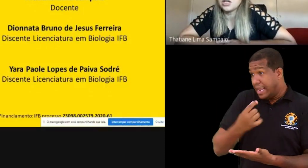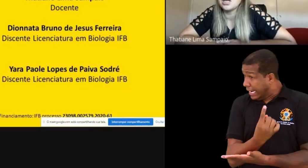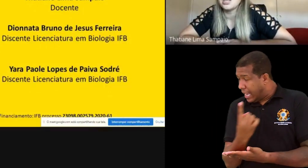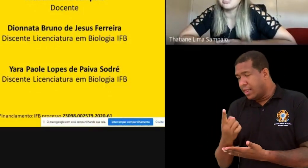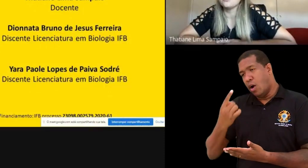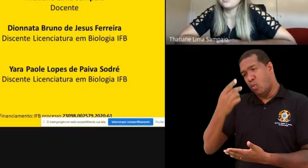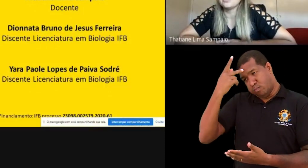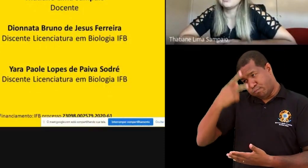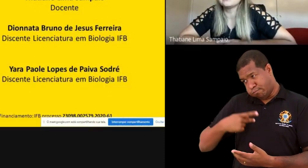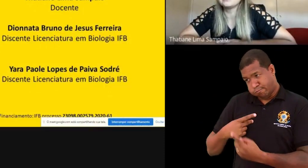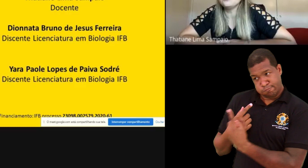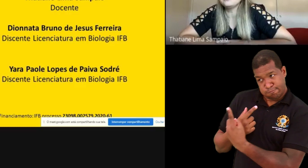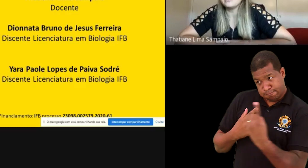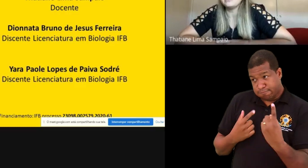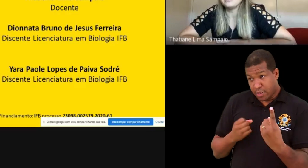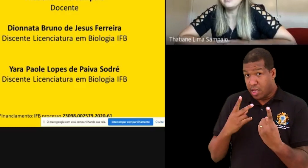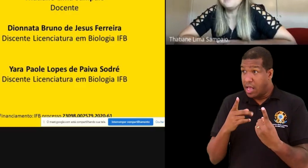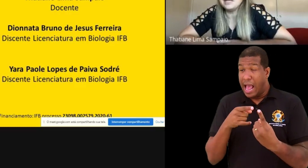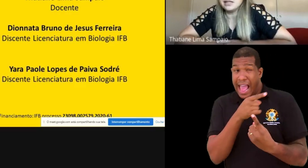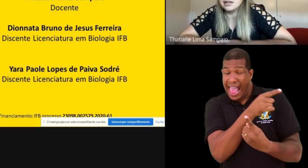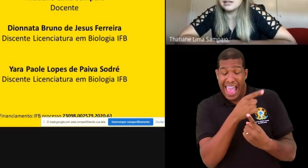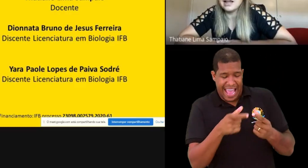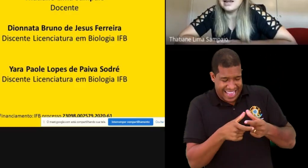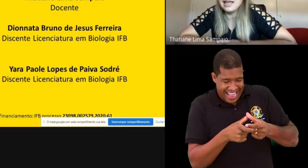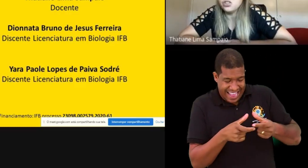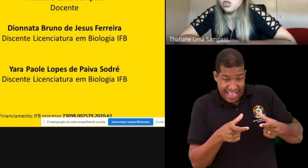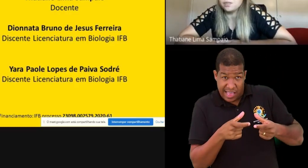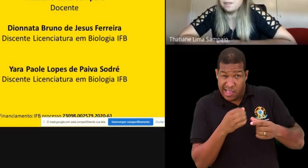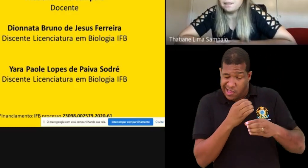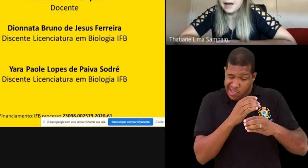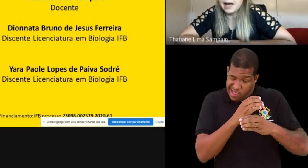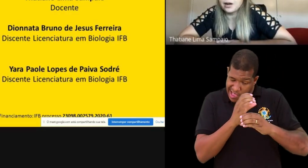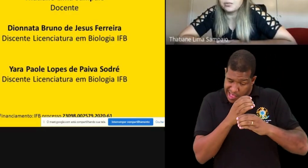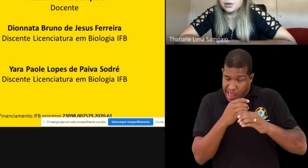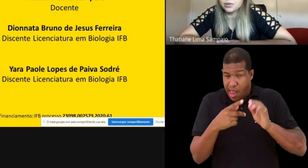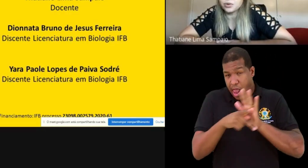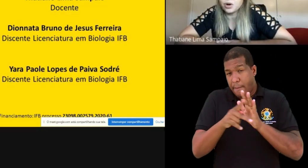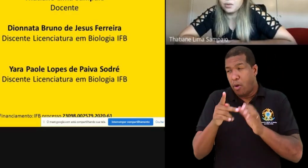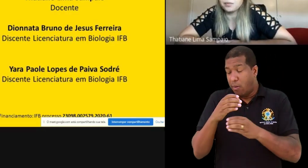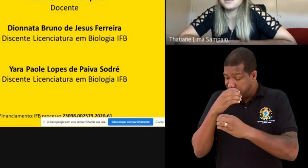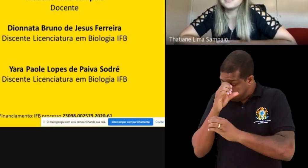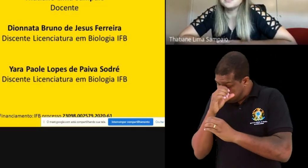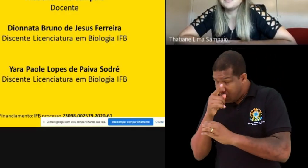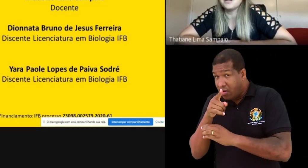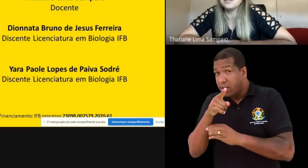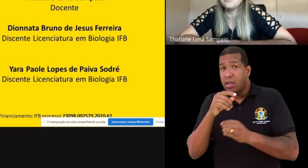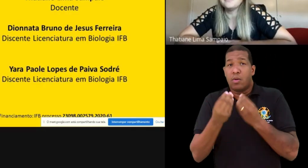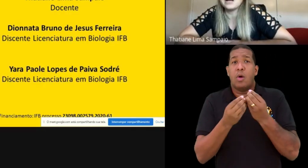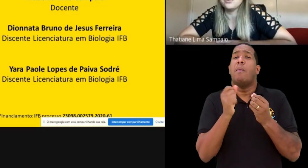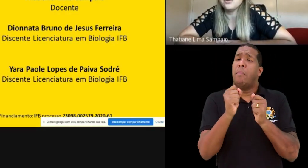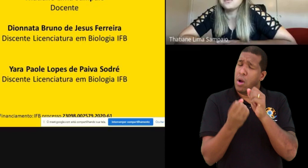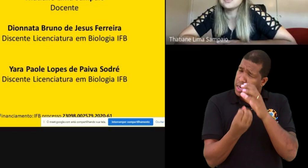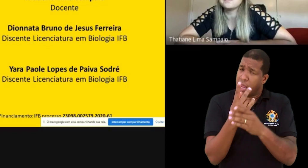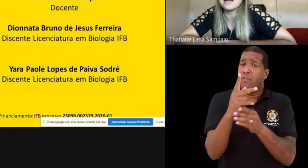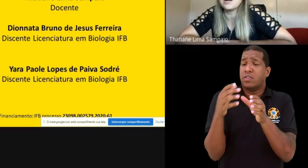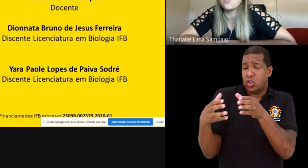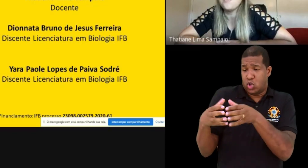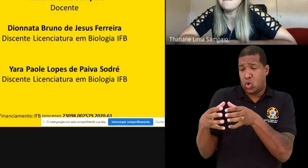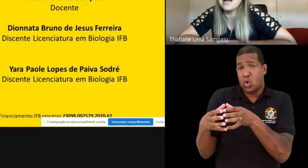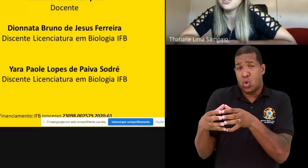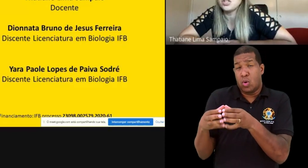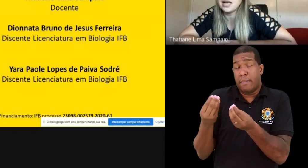individualmente. Agora, a questão da lâmina, da lente para o microscópio, vocês podem formar grupos